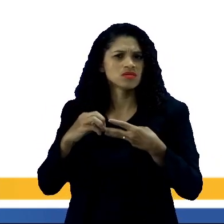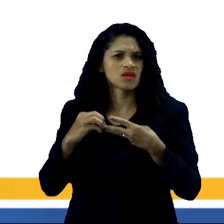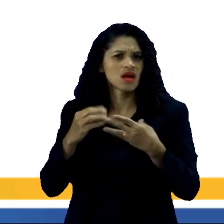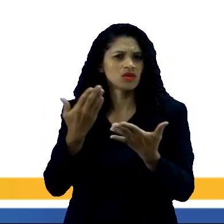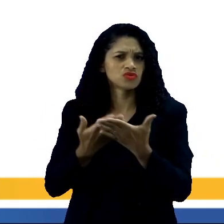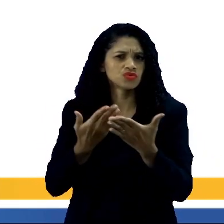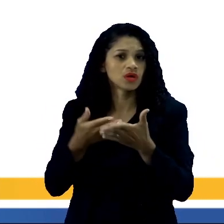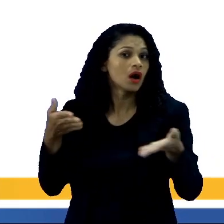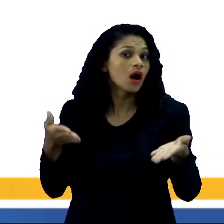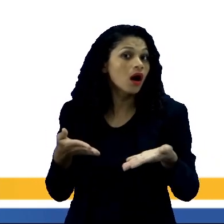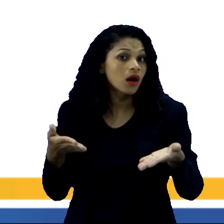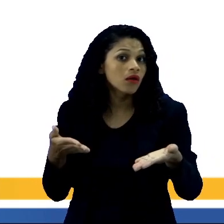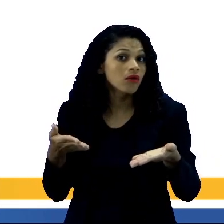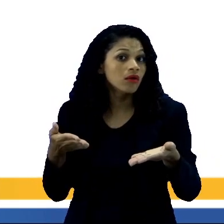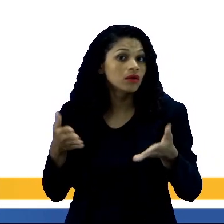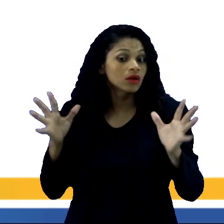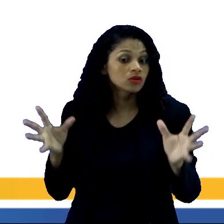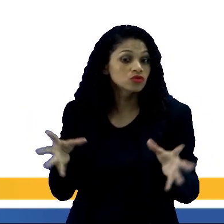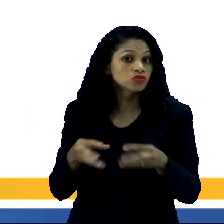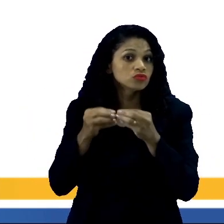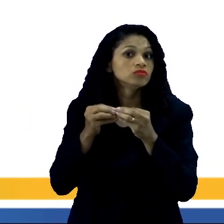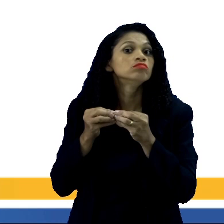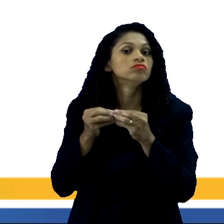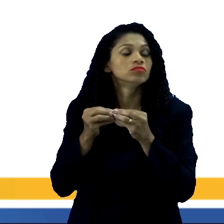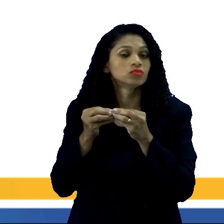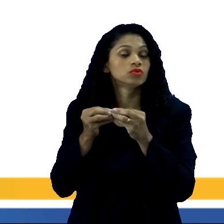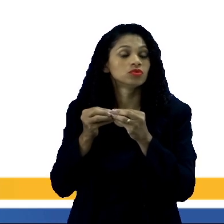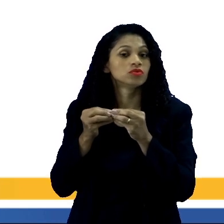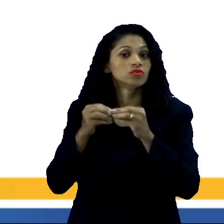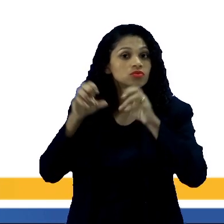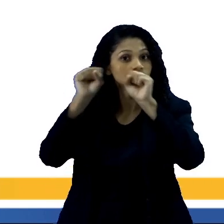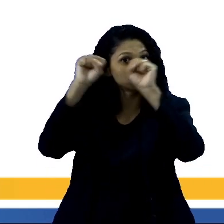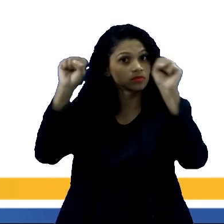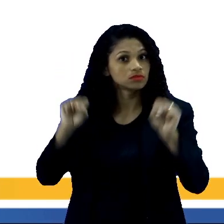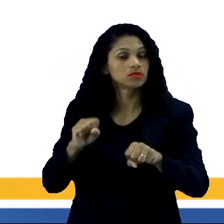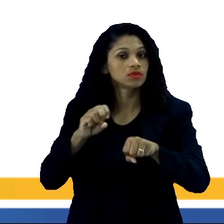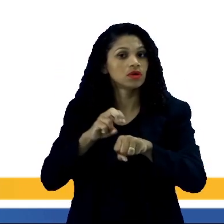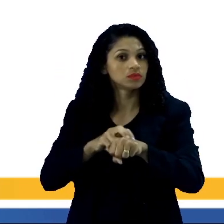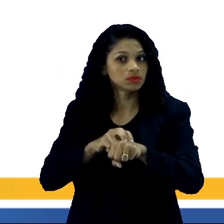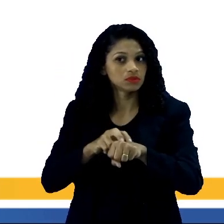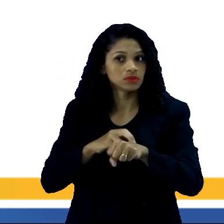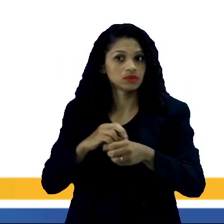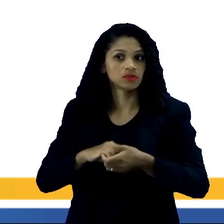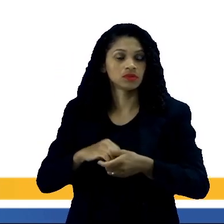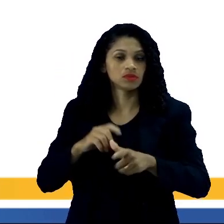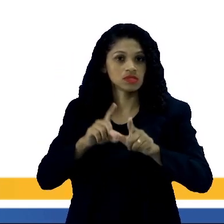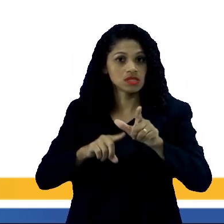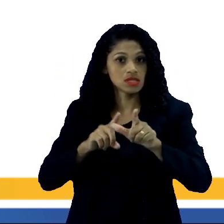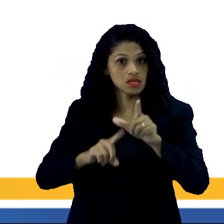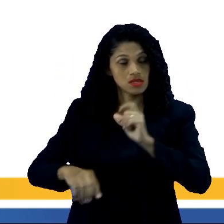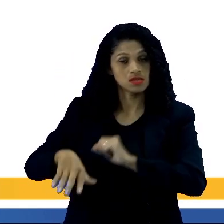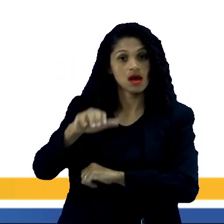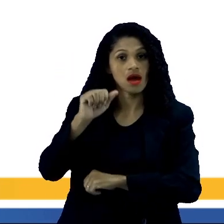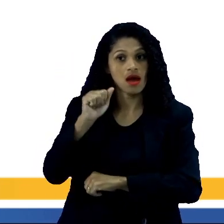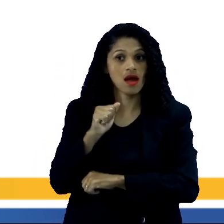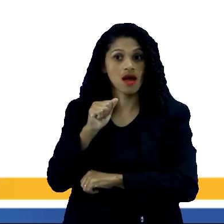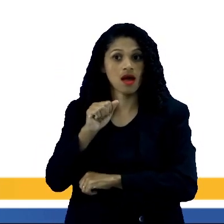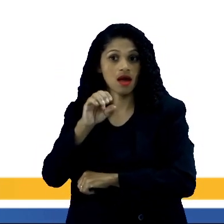sistema nervoso? Letra A, neurônios. B, epiteliais de revestimento.